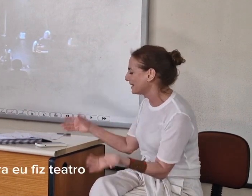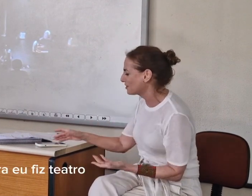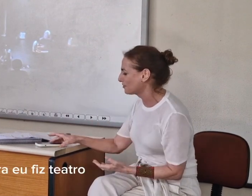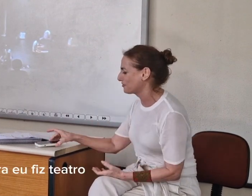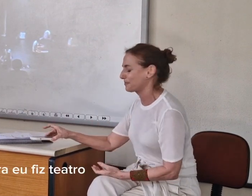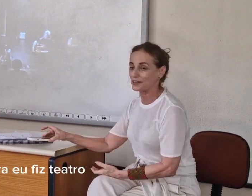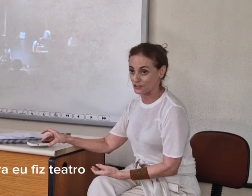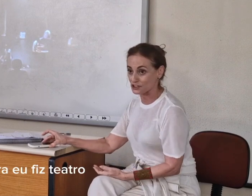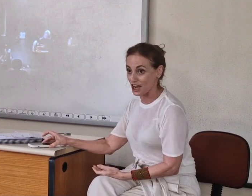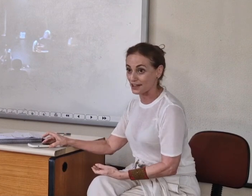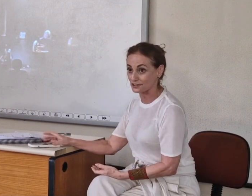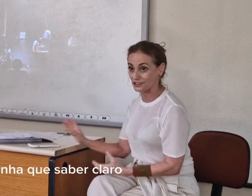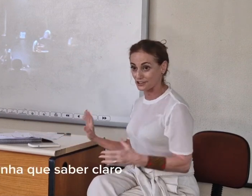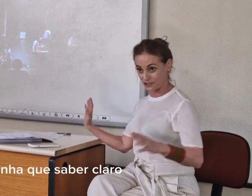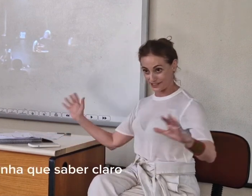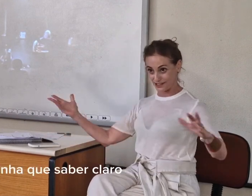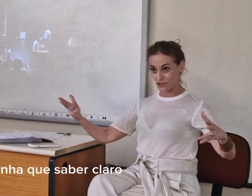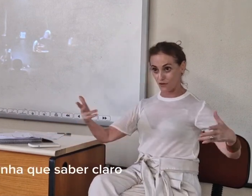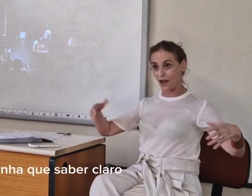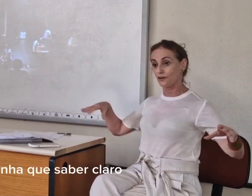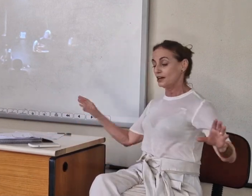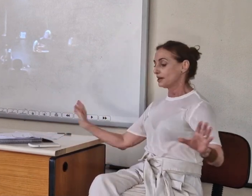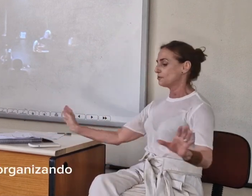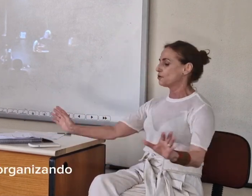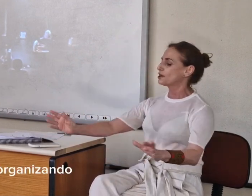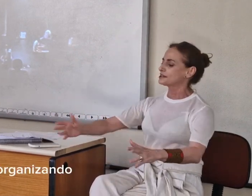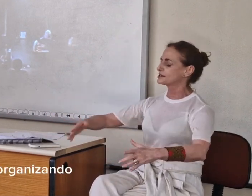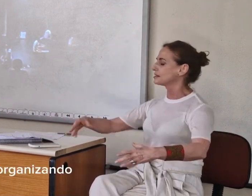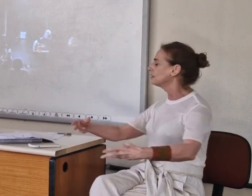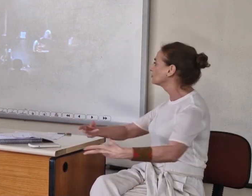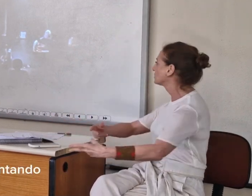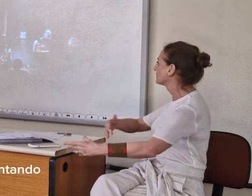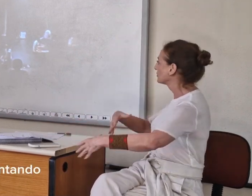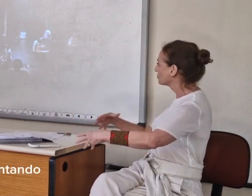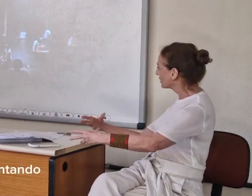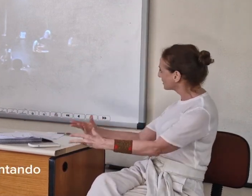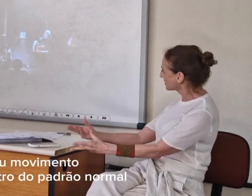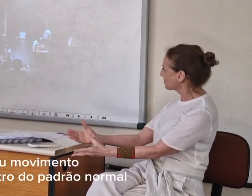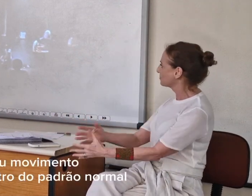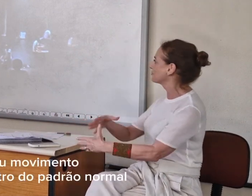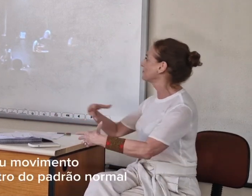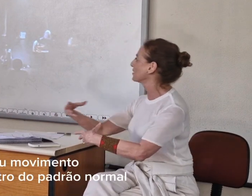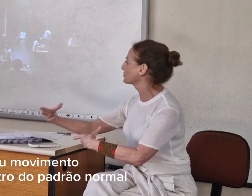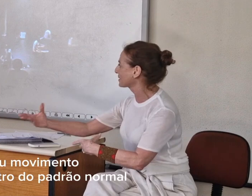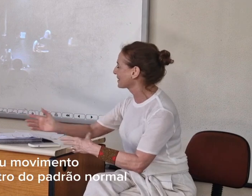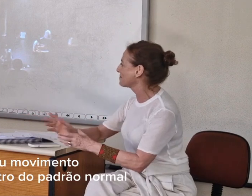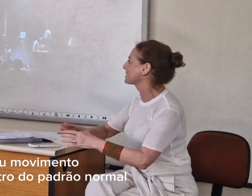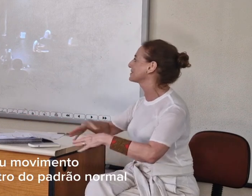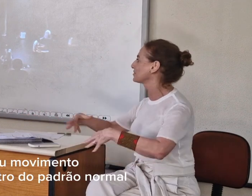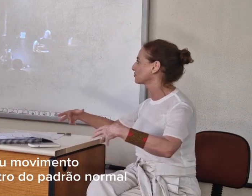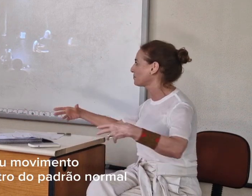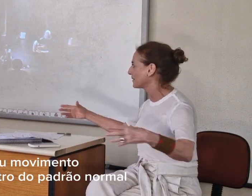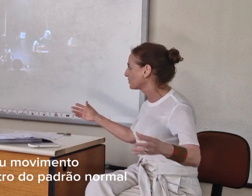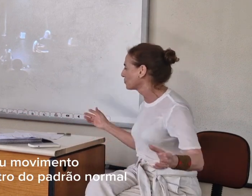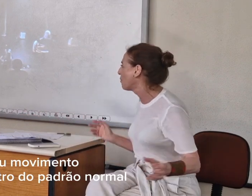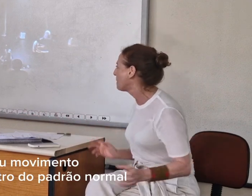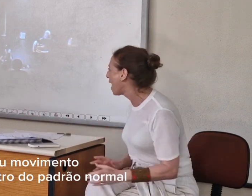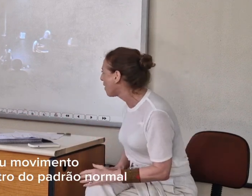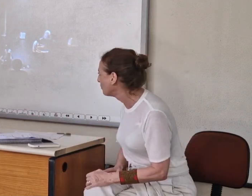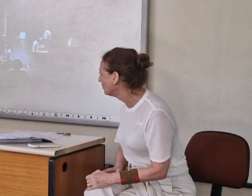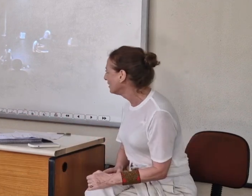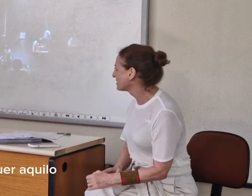Acidez, ele tem um... Ele fez teatro, então eu tinha que se adequar. Ele me organizando, tentando organizar o movimento para estar mais dentro do